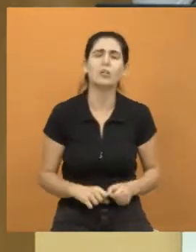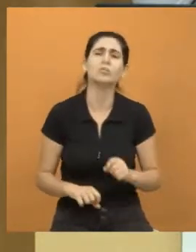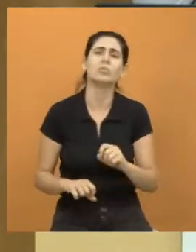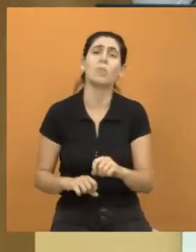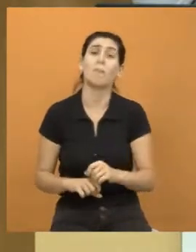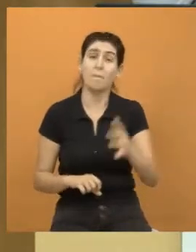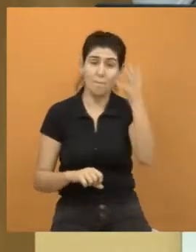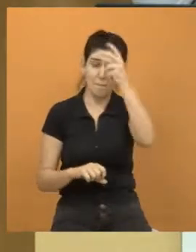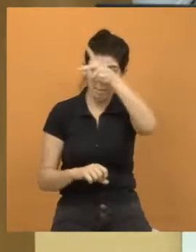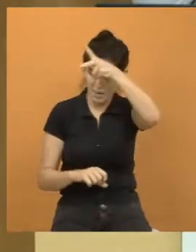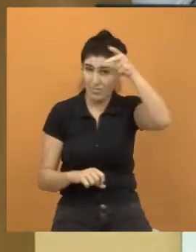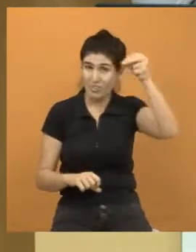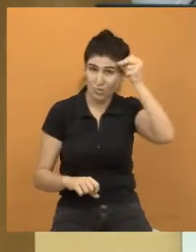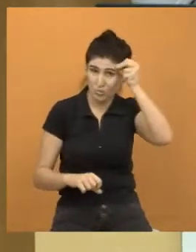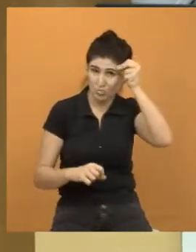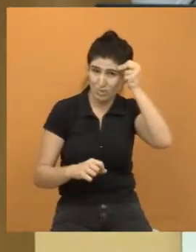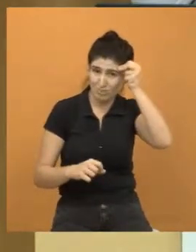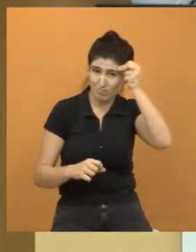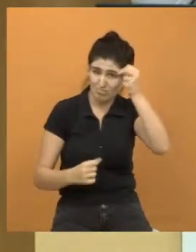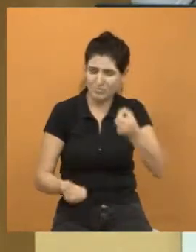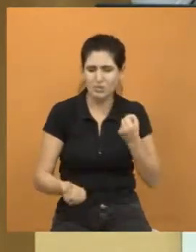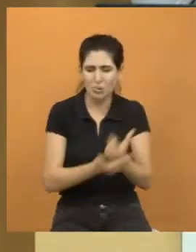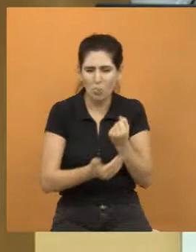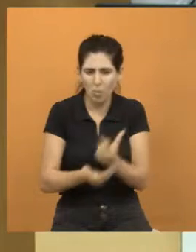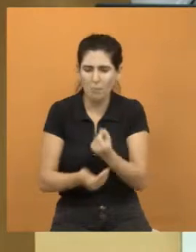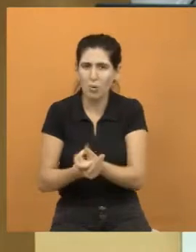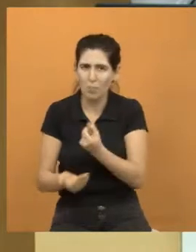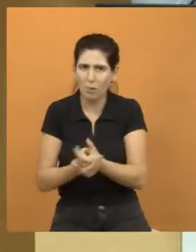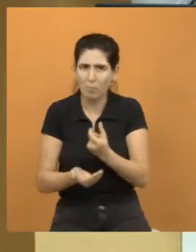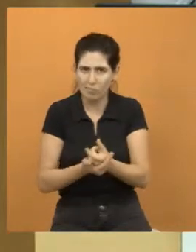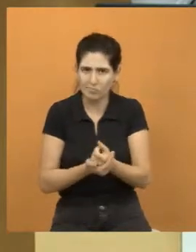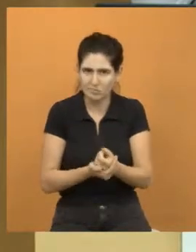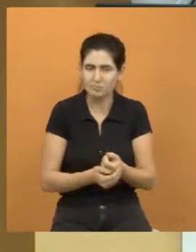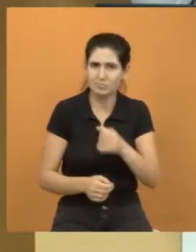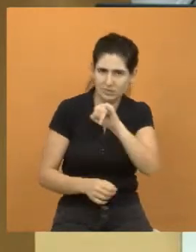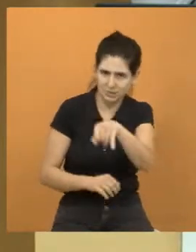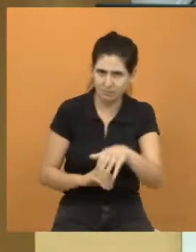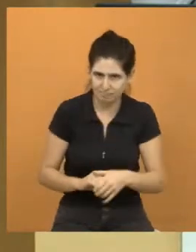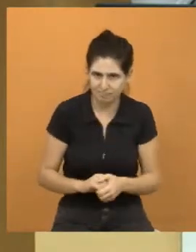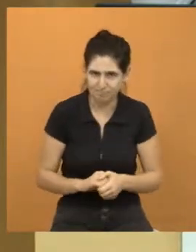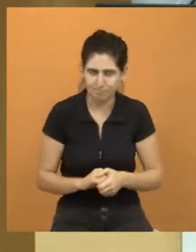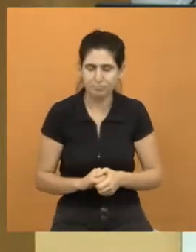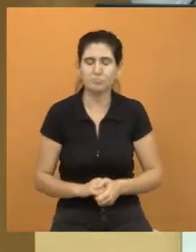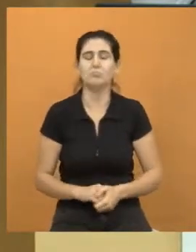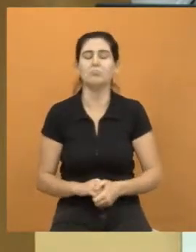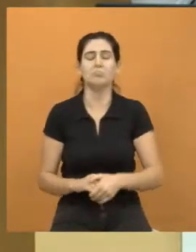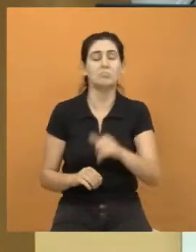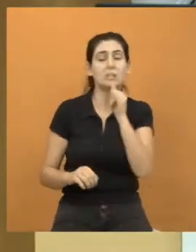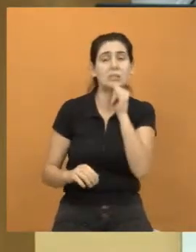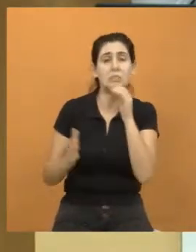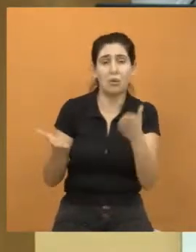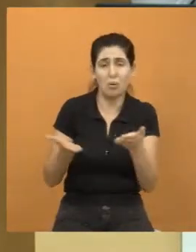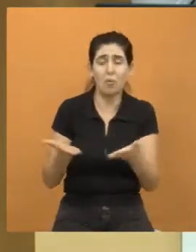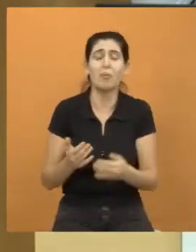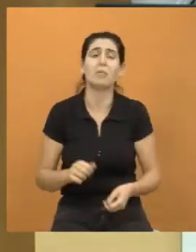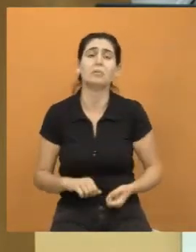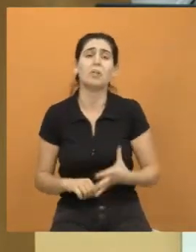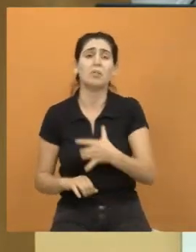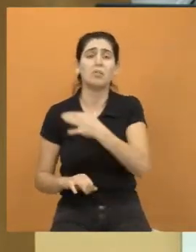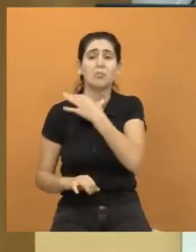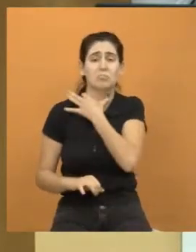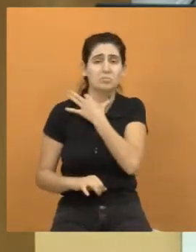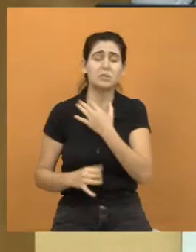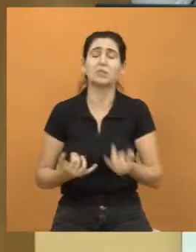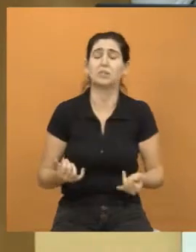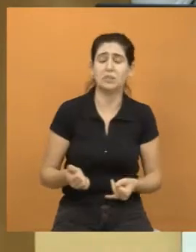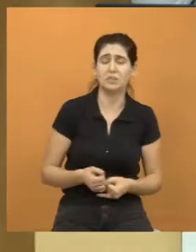a prefeitura. E, no entanto, nós vemos hoje a crise pegando nos pequenos, médios e grandes comerciantes.